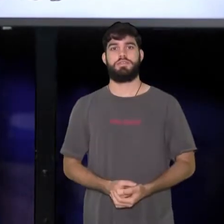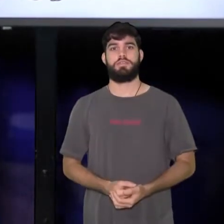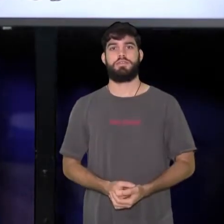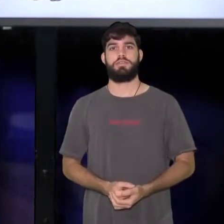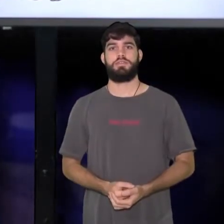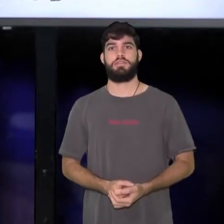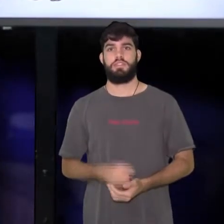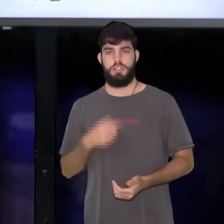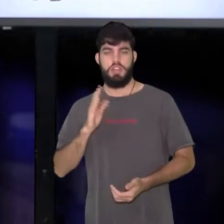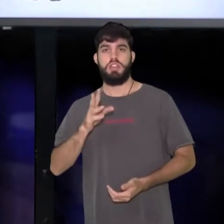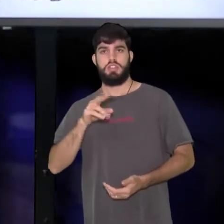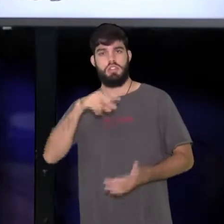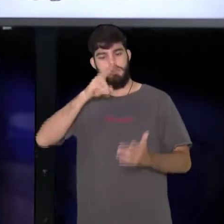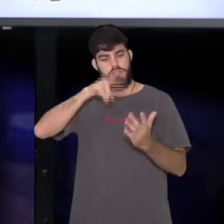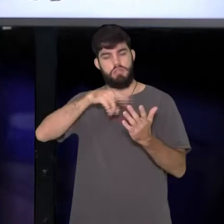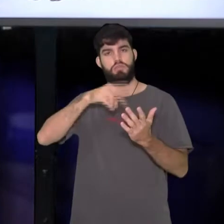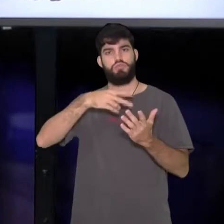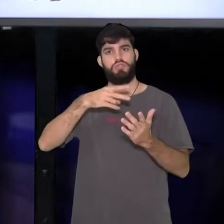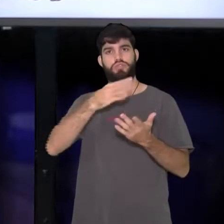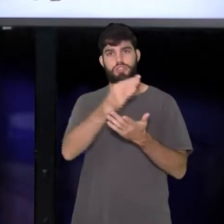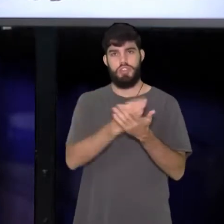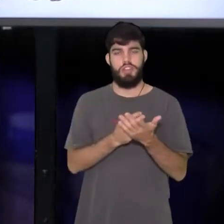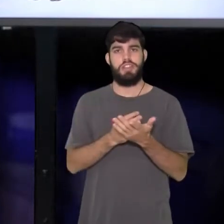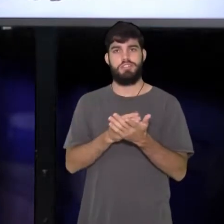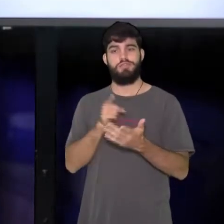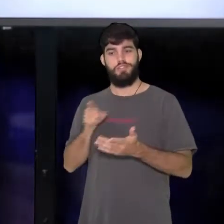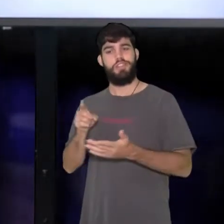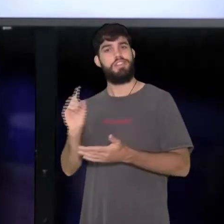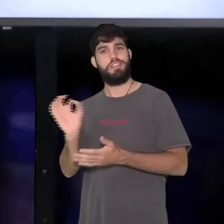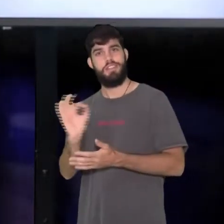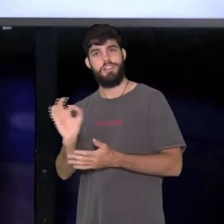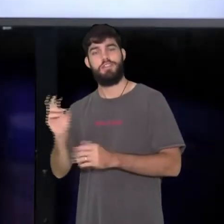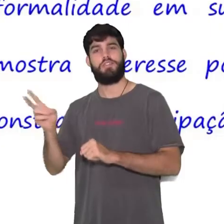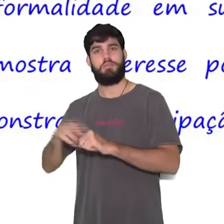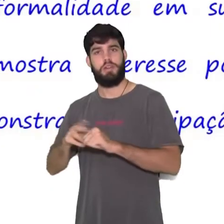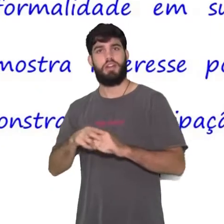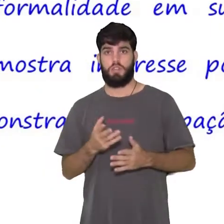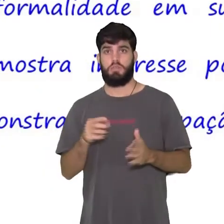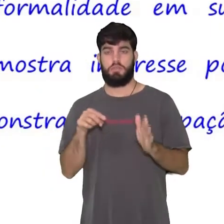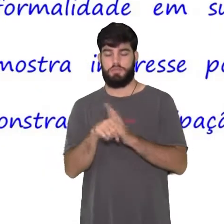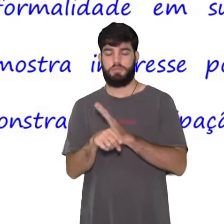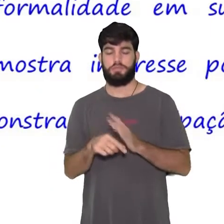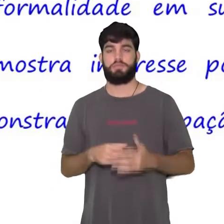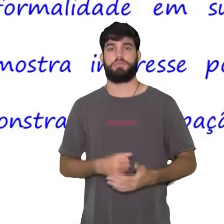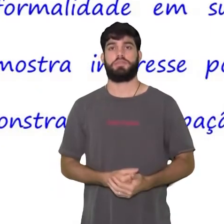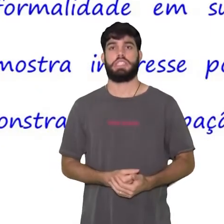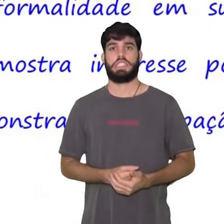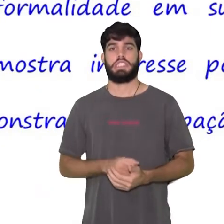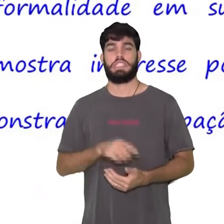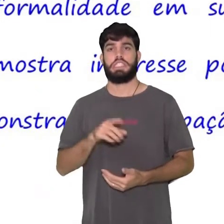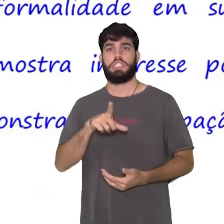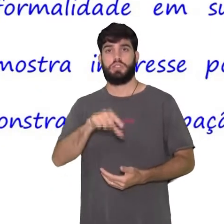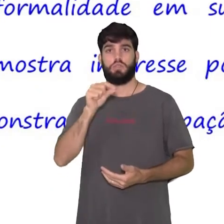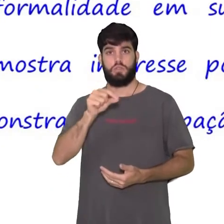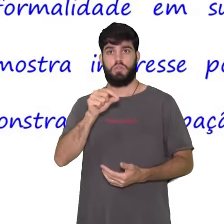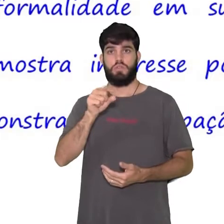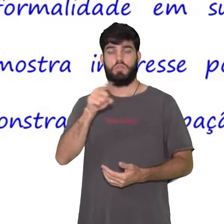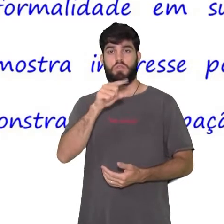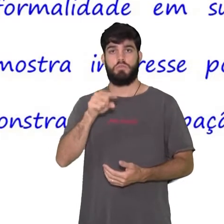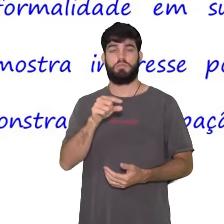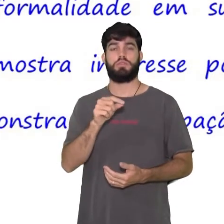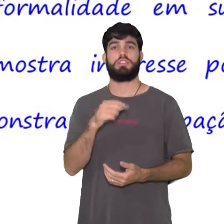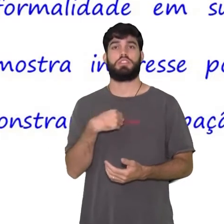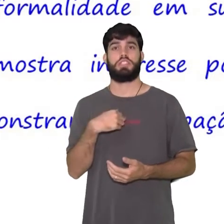leitura dos elementos verbais e não verbais. Agora vamos para o enunciado. Assinale a opção que apresenta a